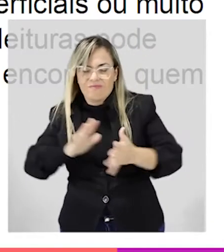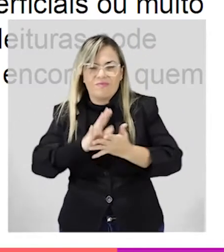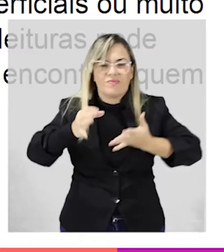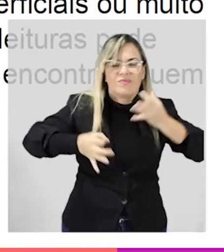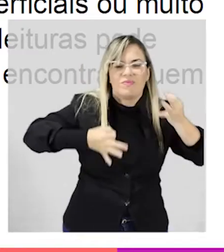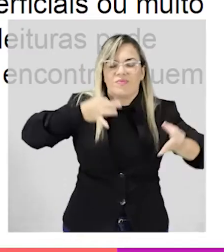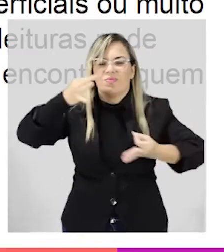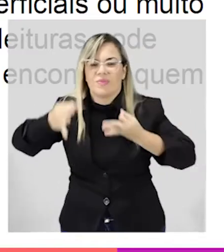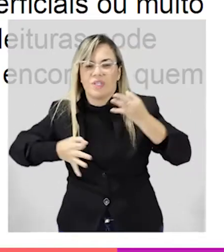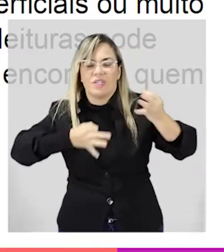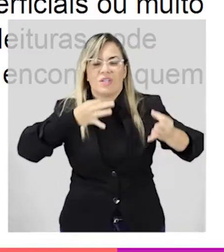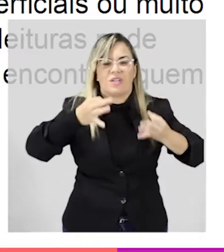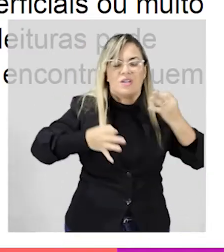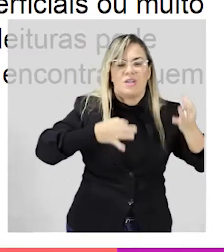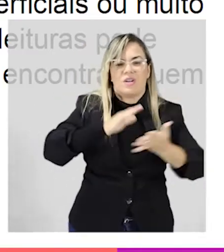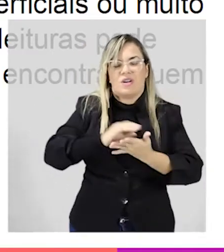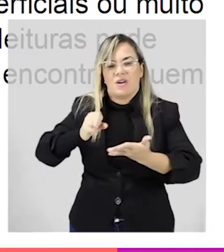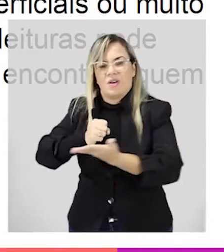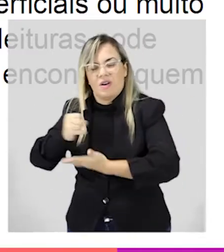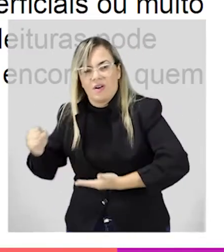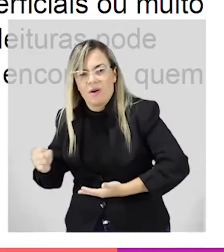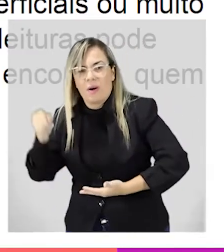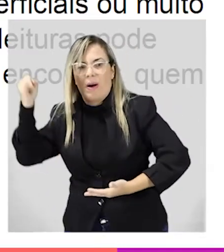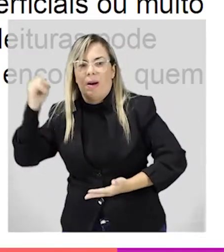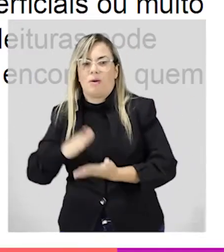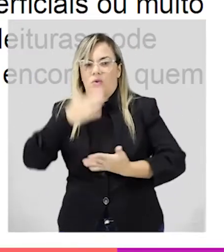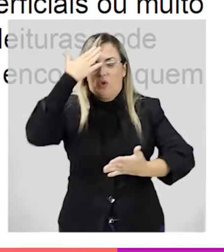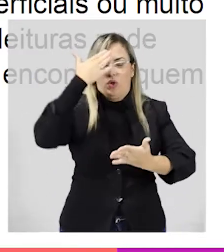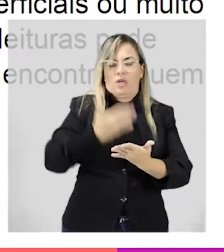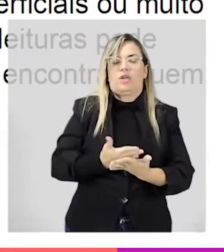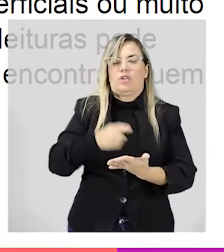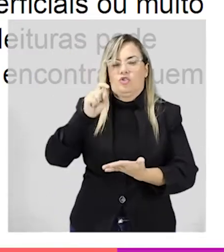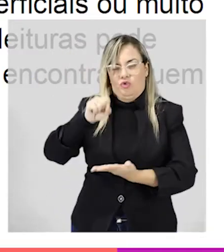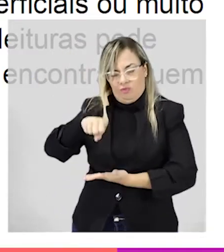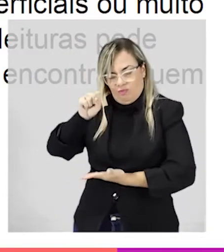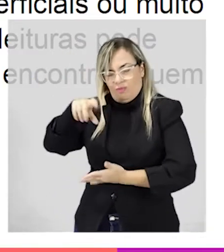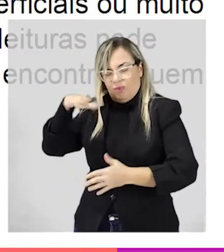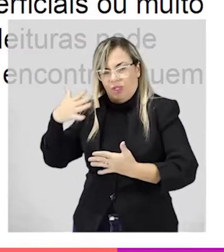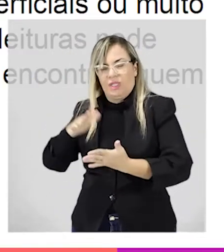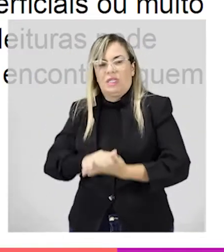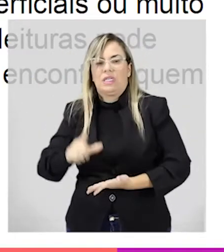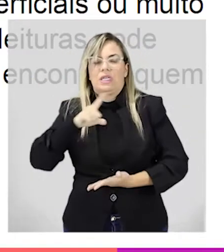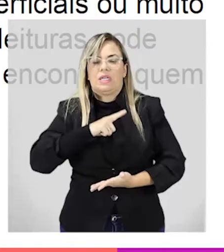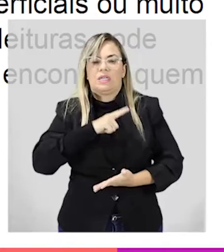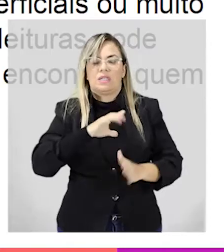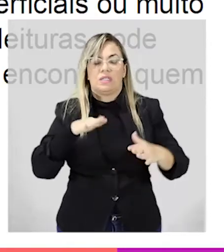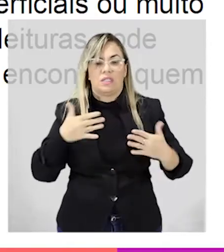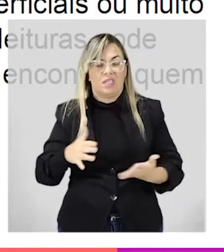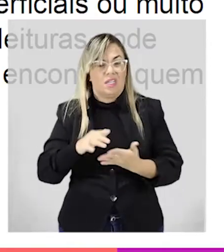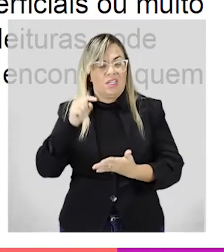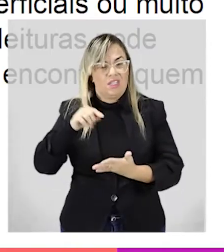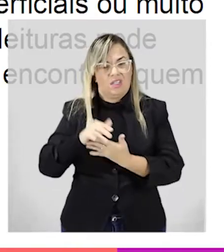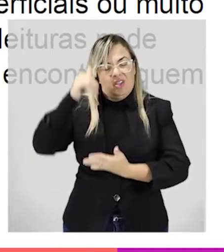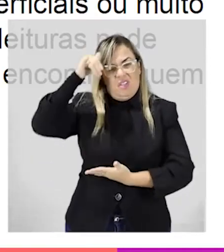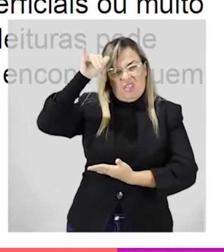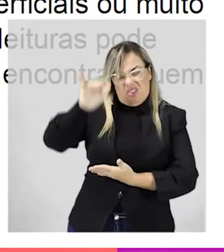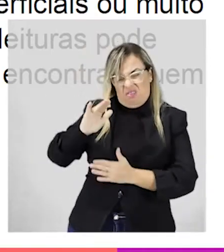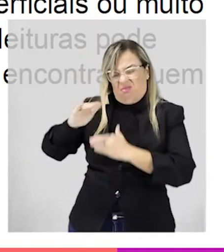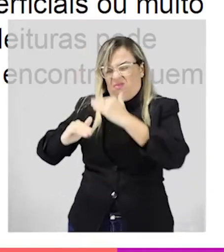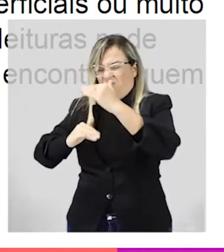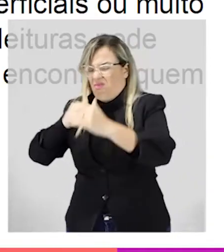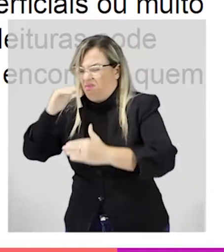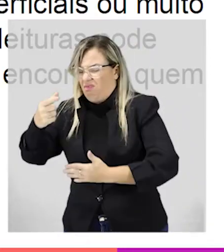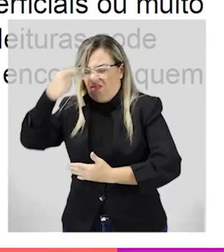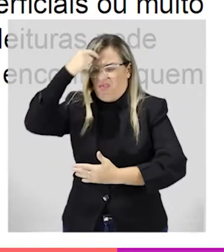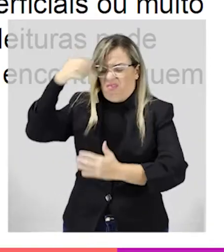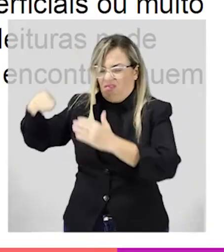possamos sustentar uma afirmação. Você deve procurar evitar desenvolvimentos muito